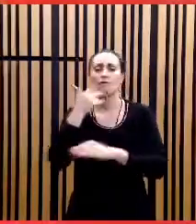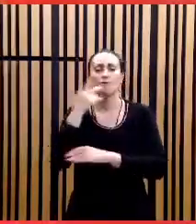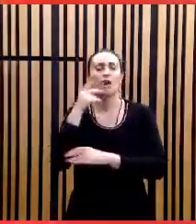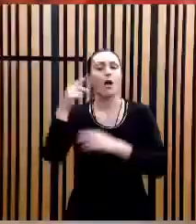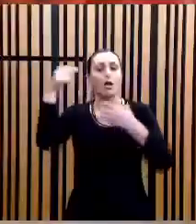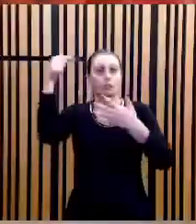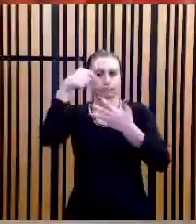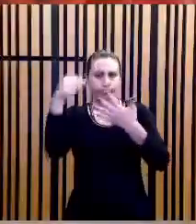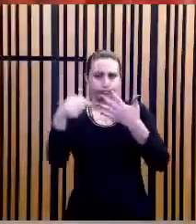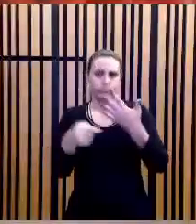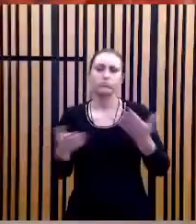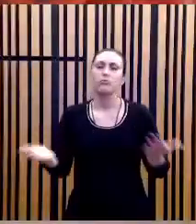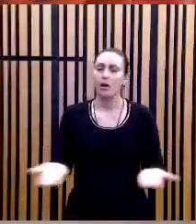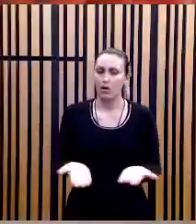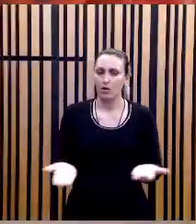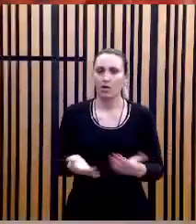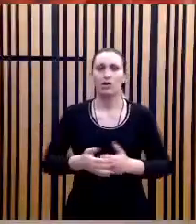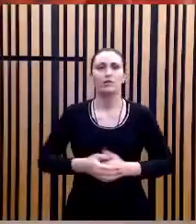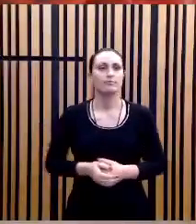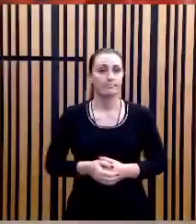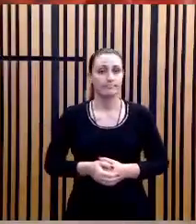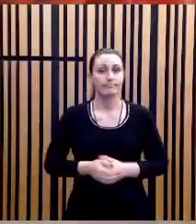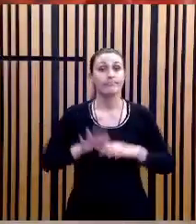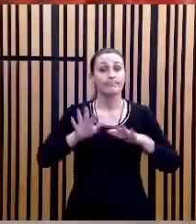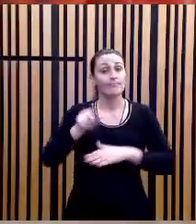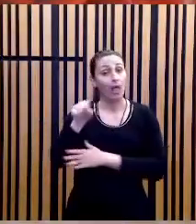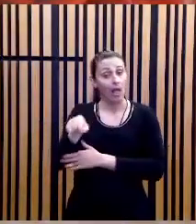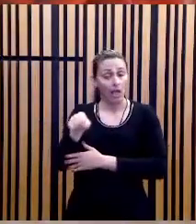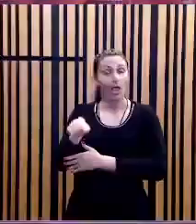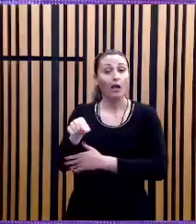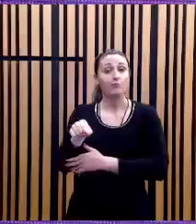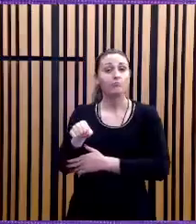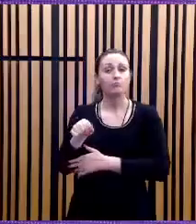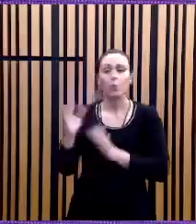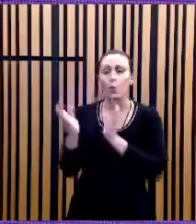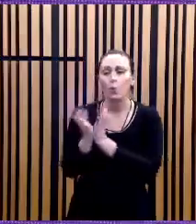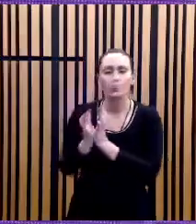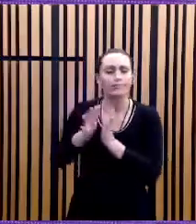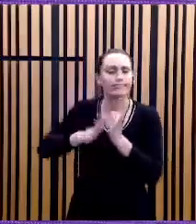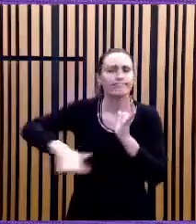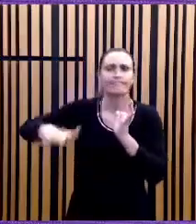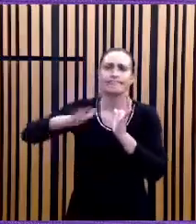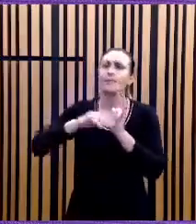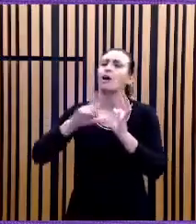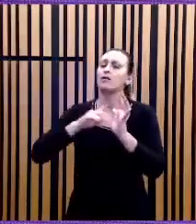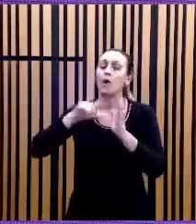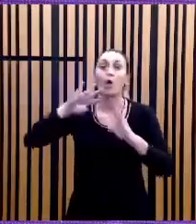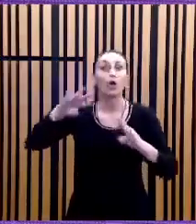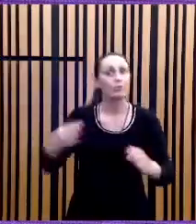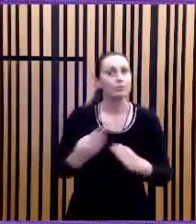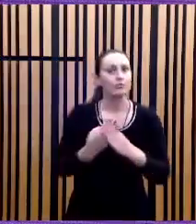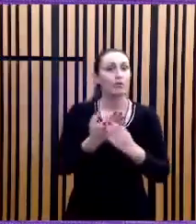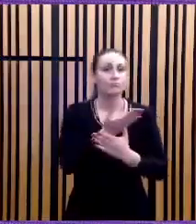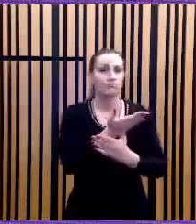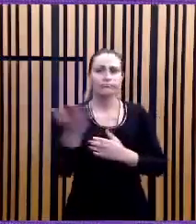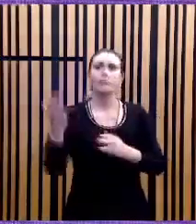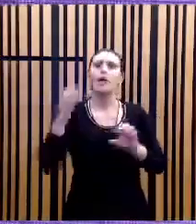agora. A Tecnocinos é um ambiente propício e cheio de oportunidades para empreendedores